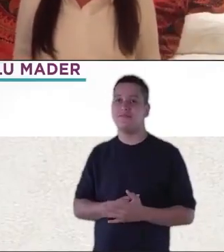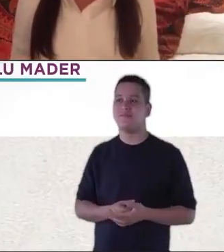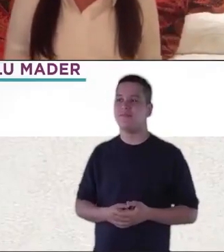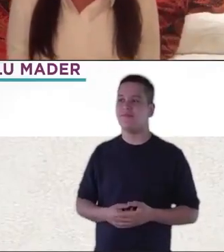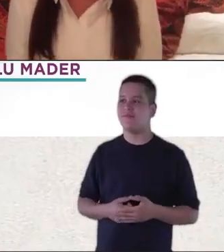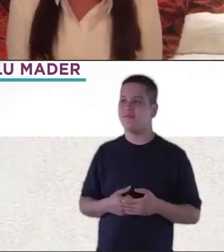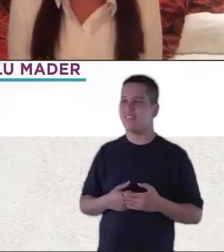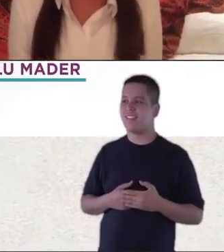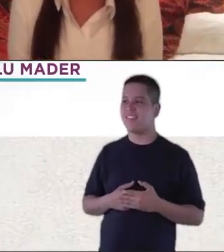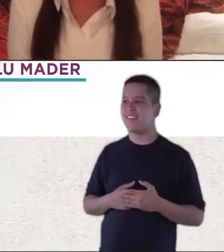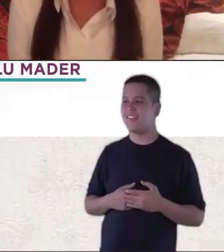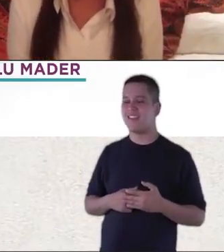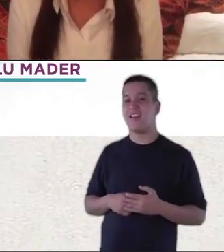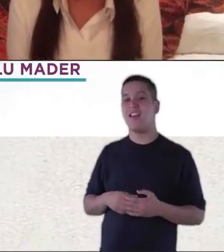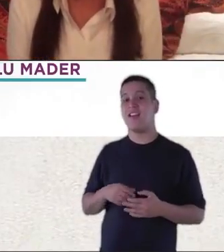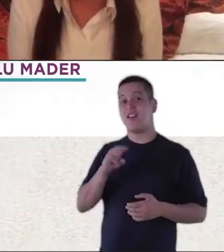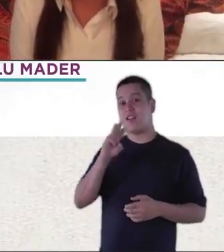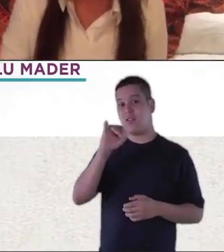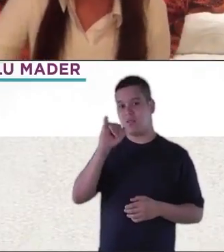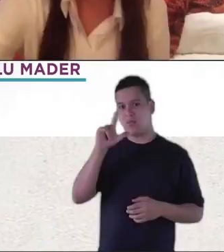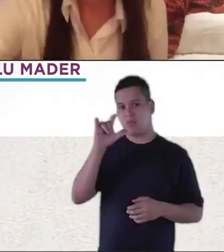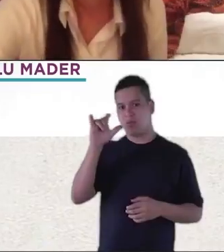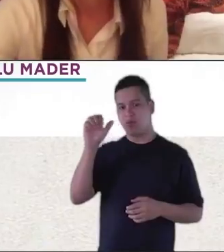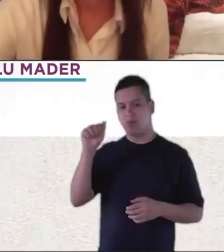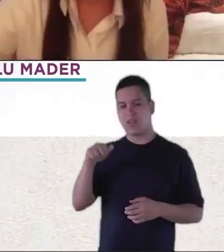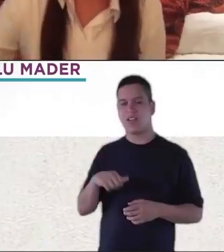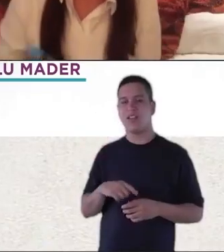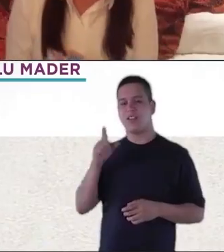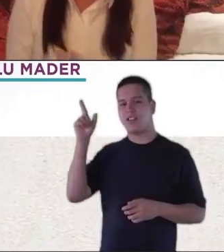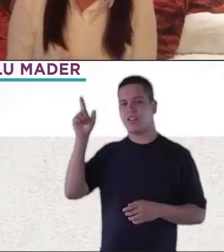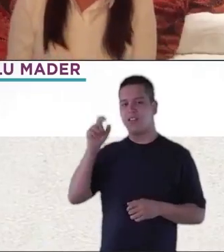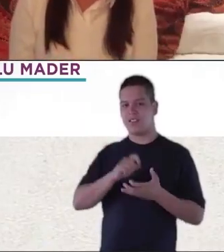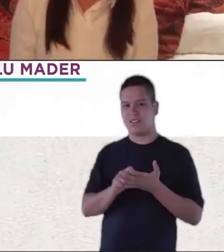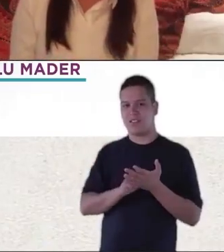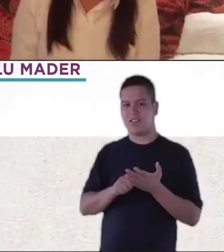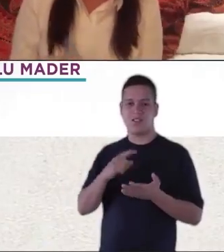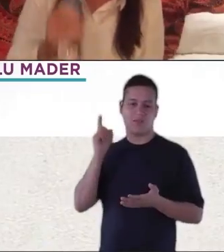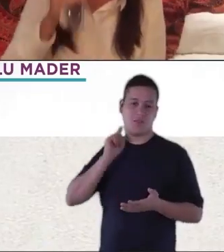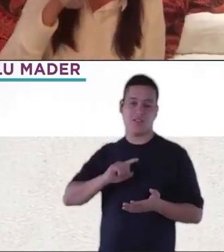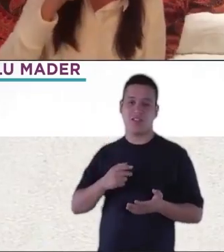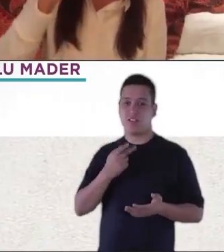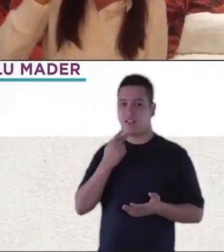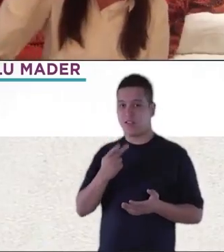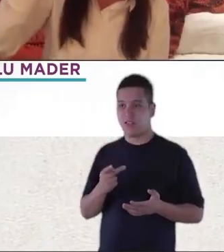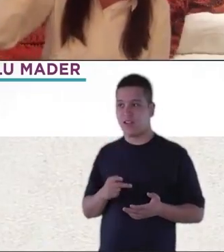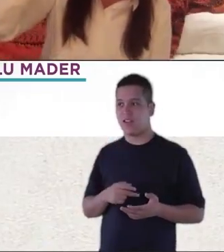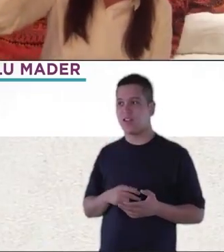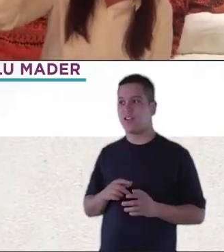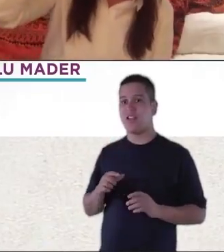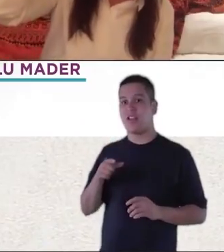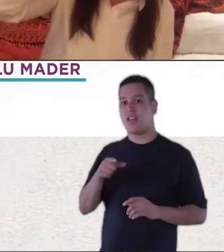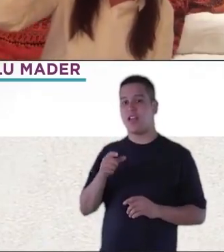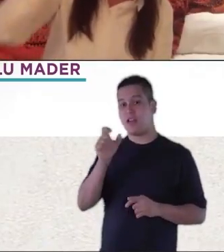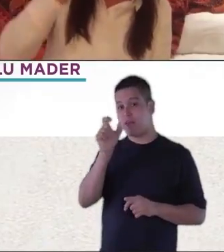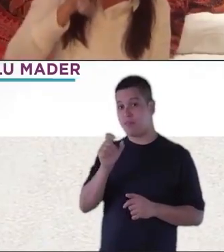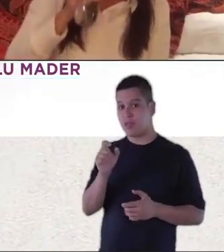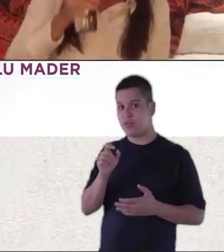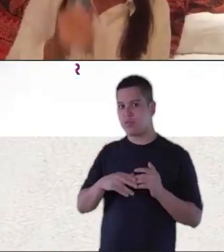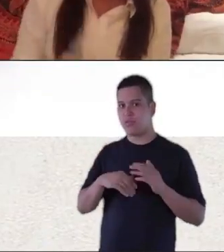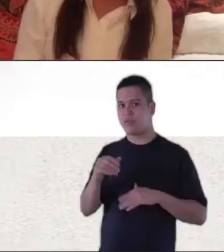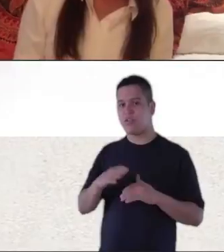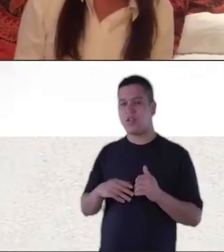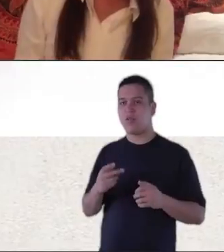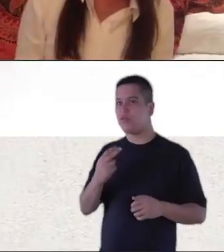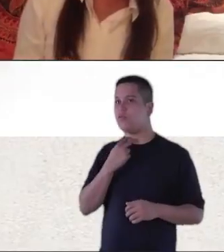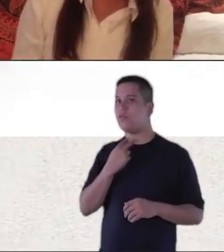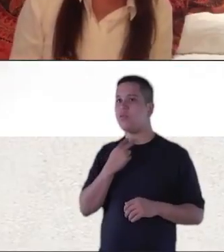só, o William Faulkner, o grande escritor americano, ele dizia que os escritores são predadores. Não conte uma história perto